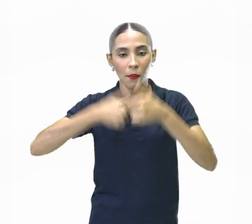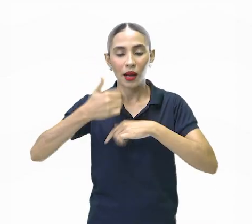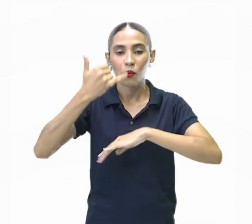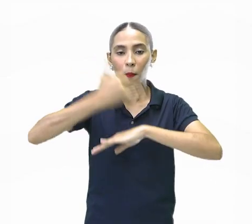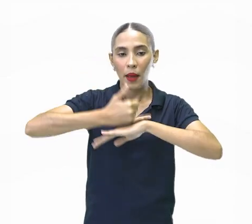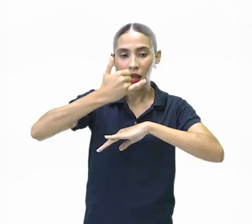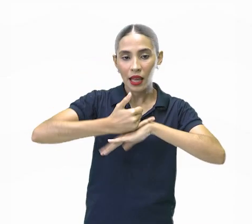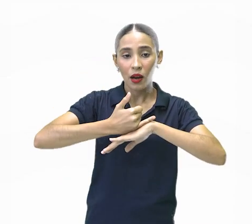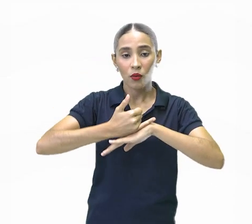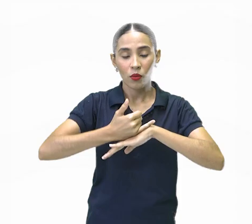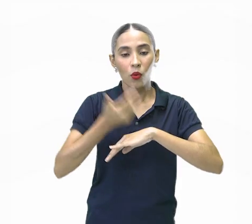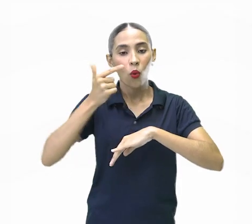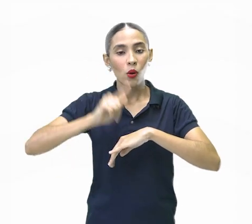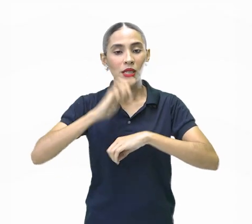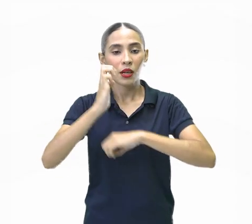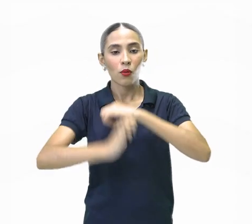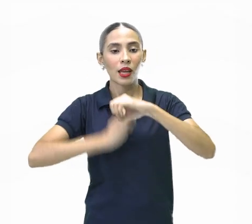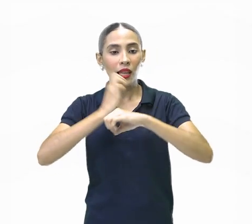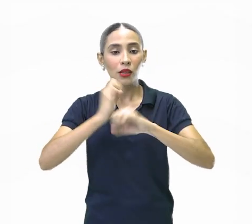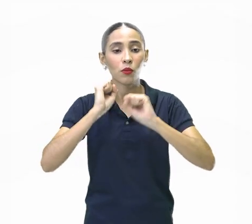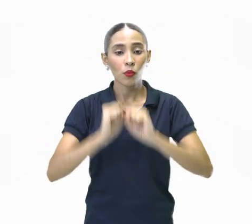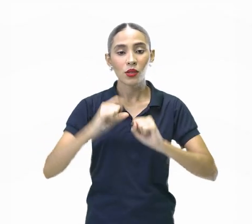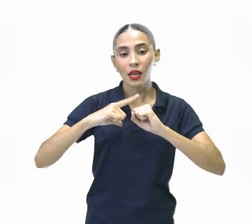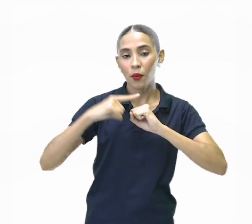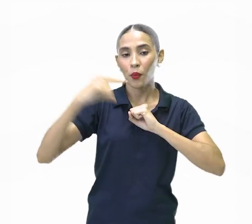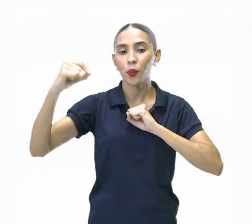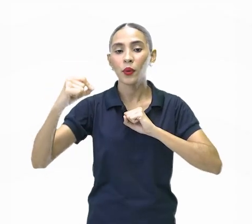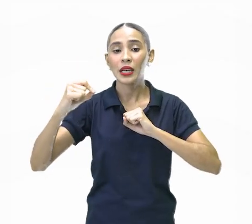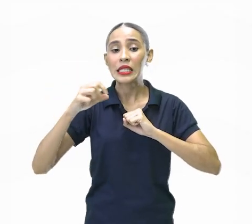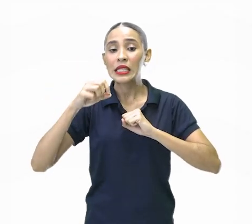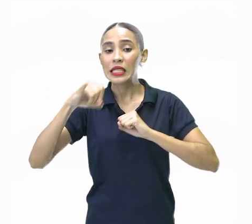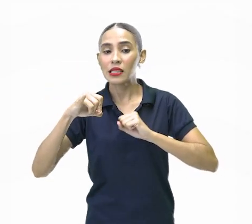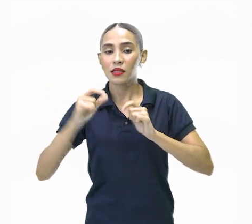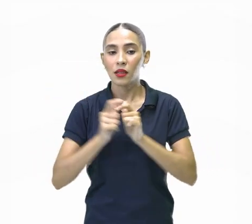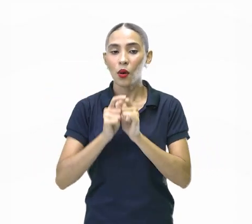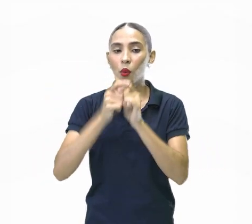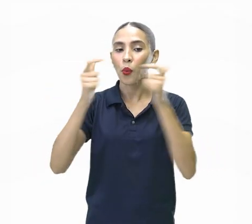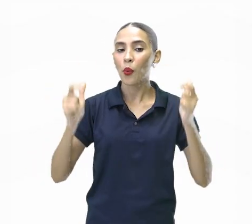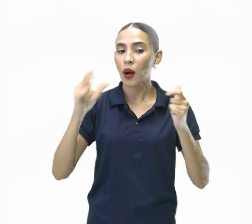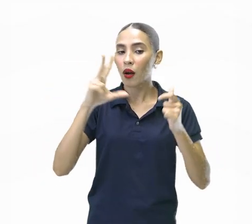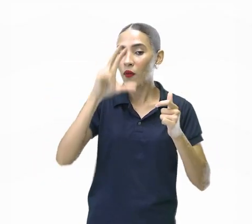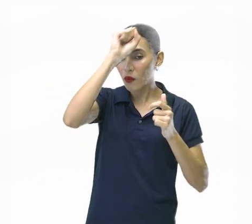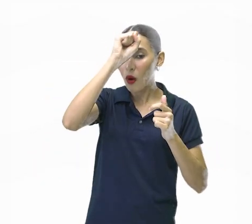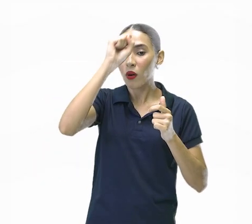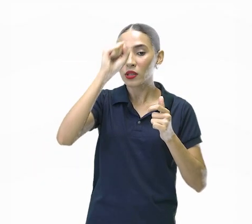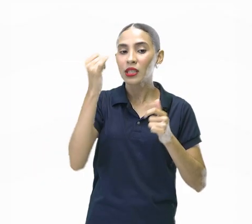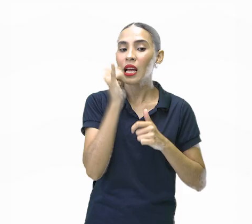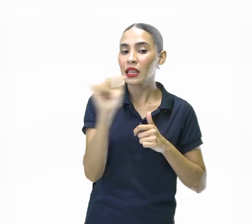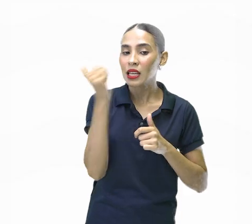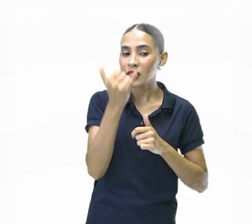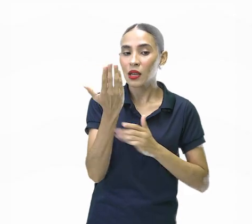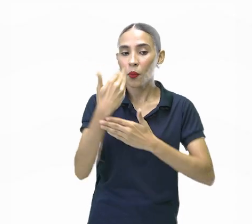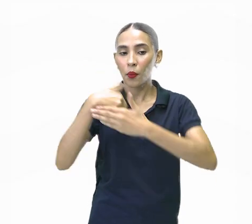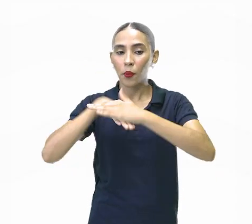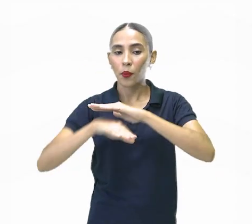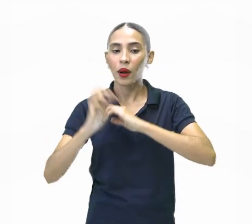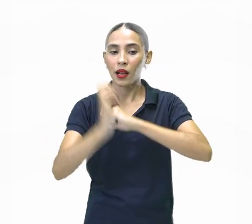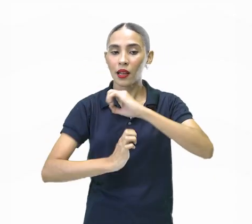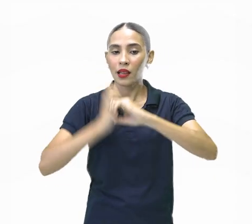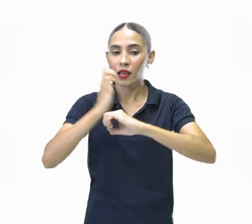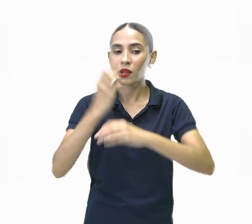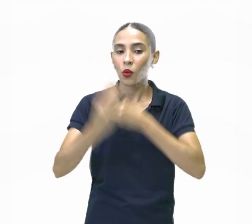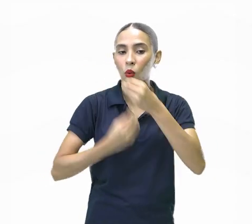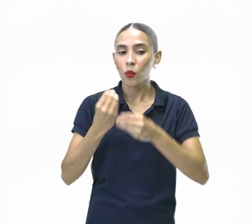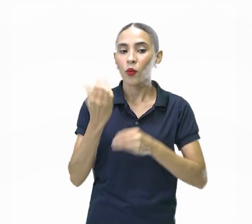metal, para que o elétron possa escapar. E o excesso de energia é conservado pelo elétron na forma de